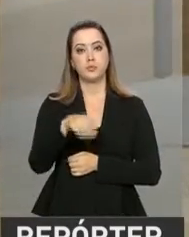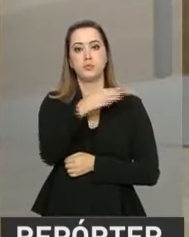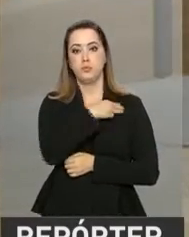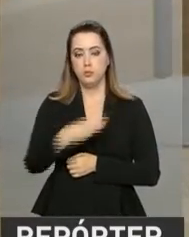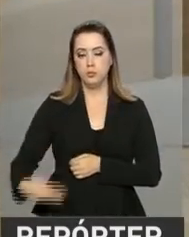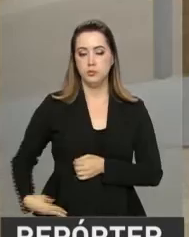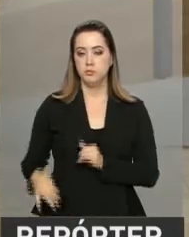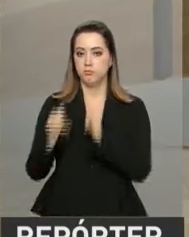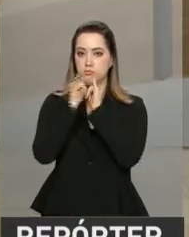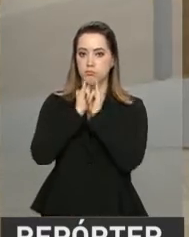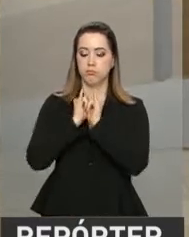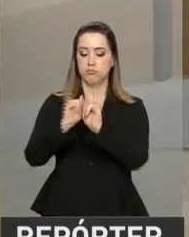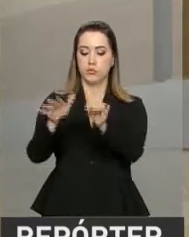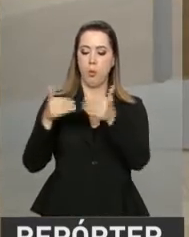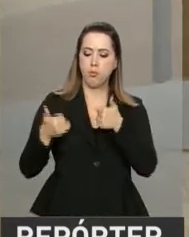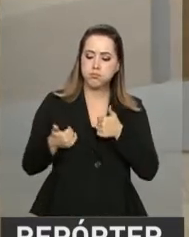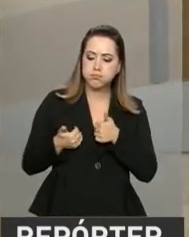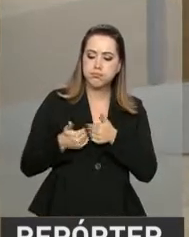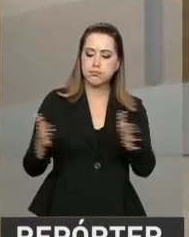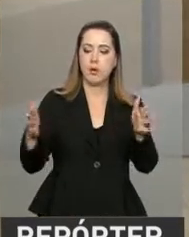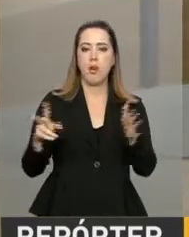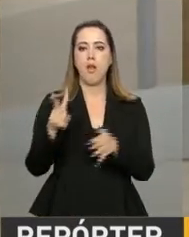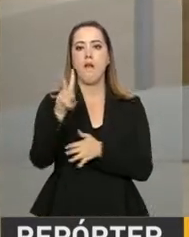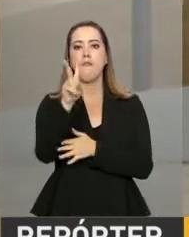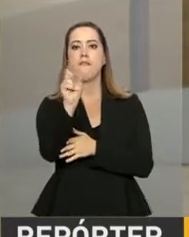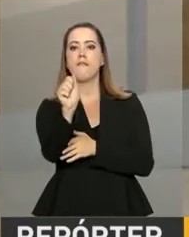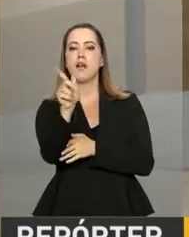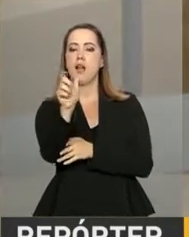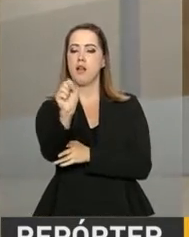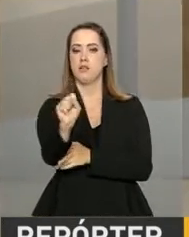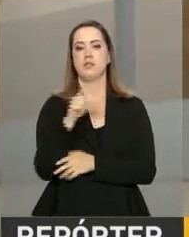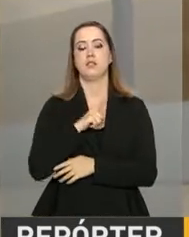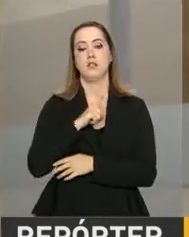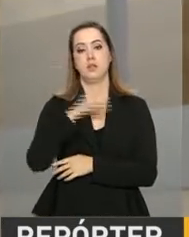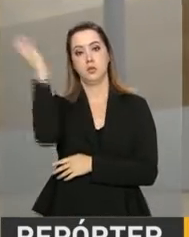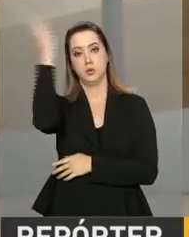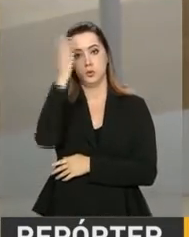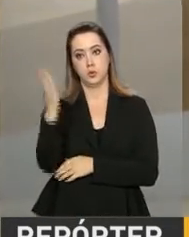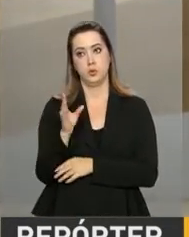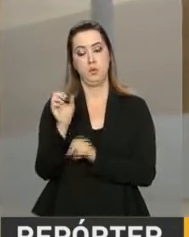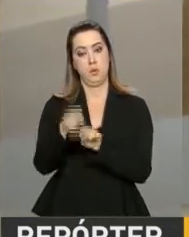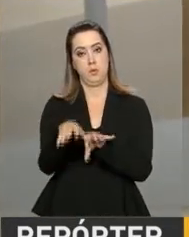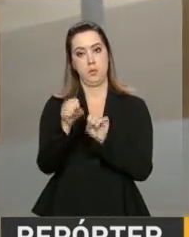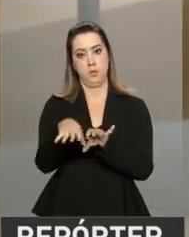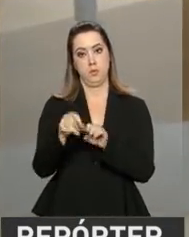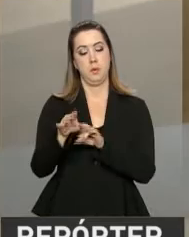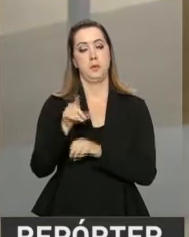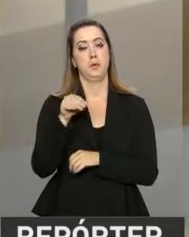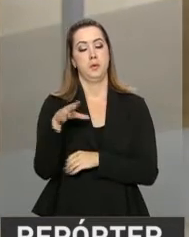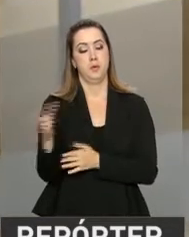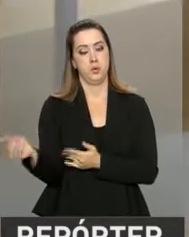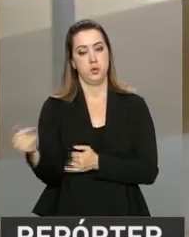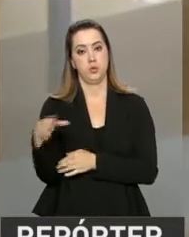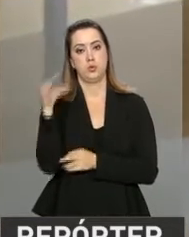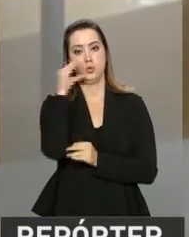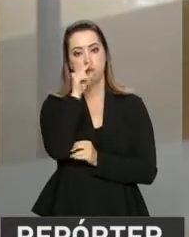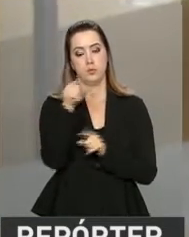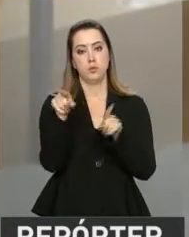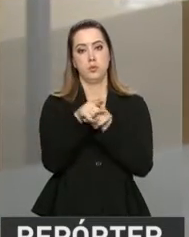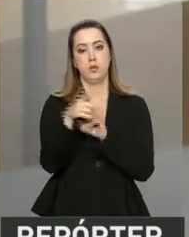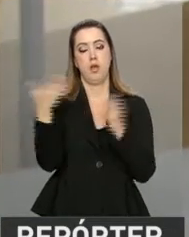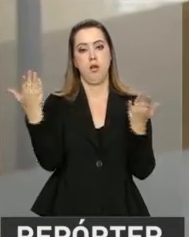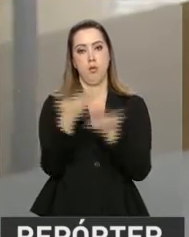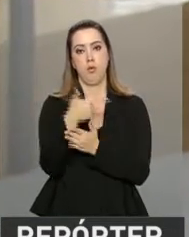Mendonça Filho anunciou a ampliação do número de vagas do Brasil Alfabetizado de 160 mil que é o que foi oferecido esse ano